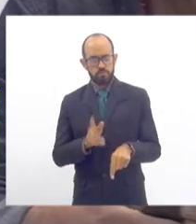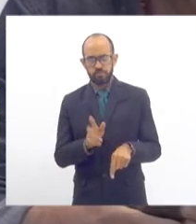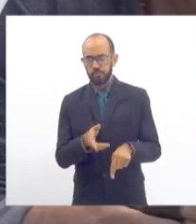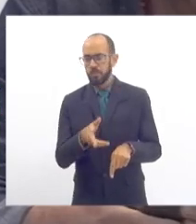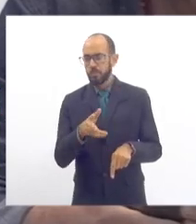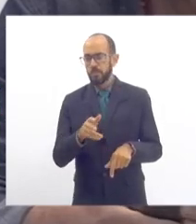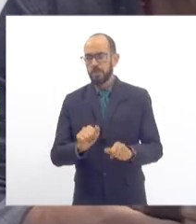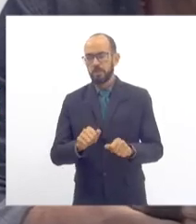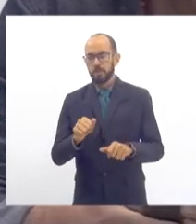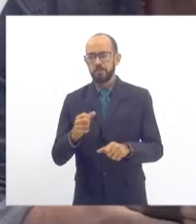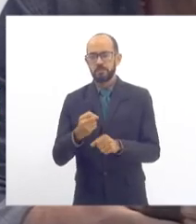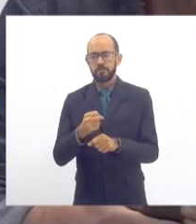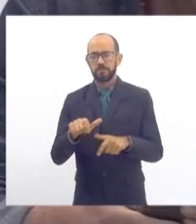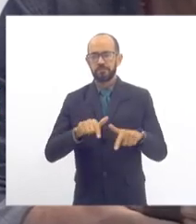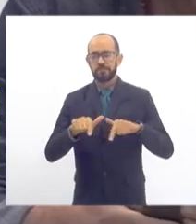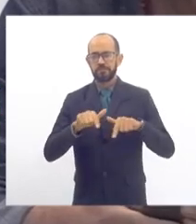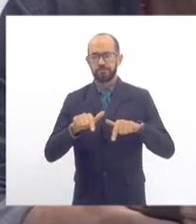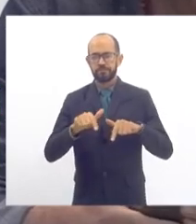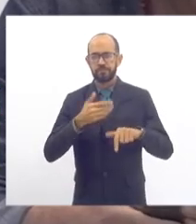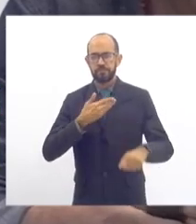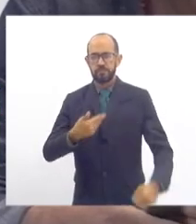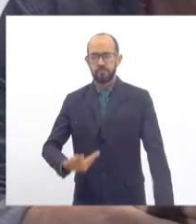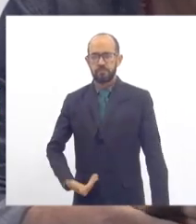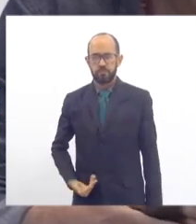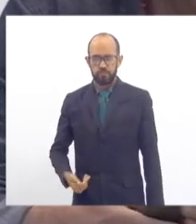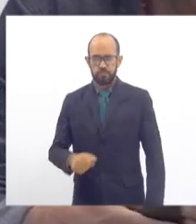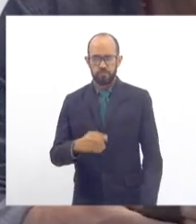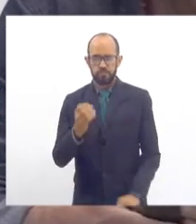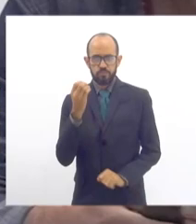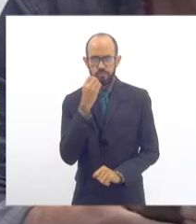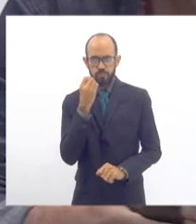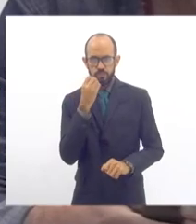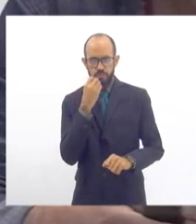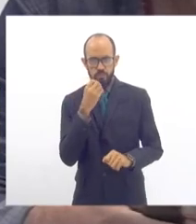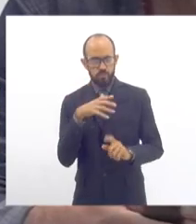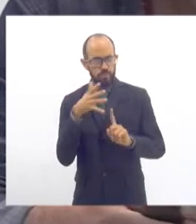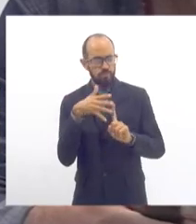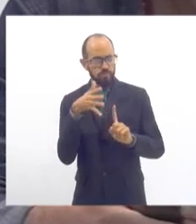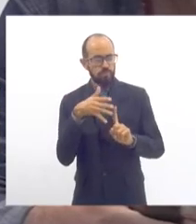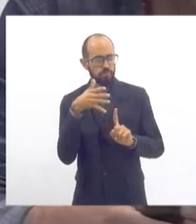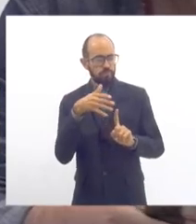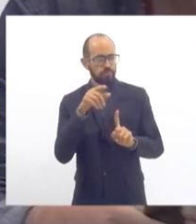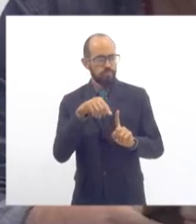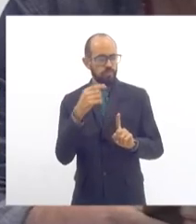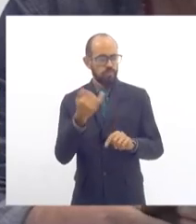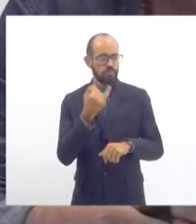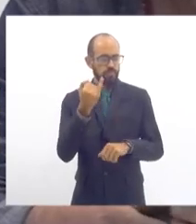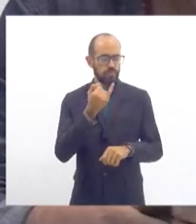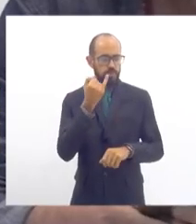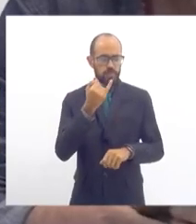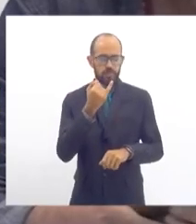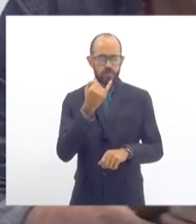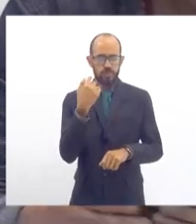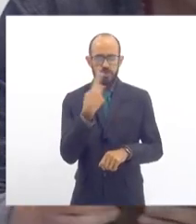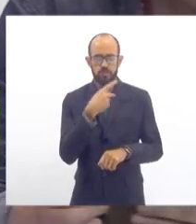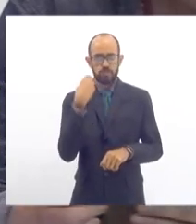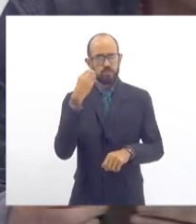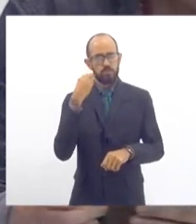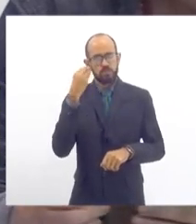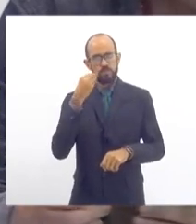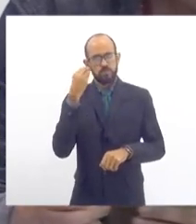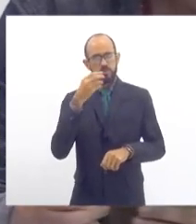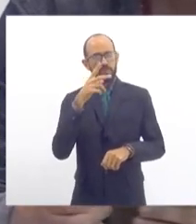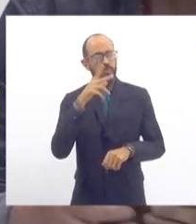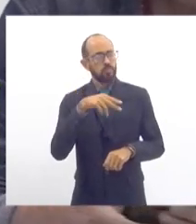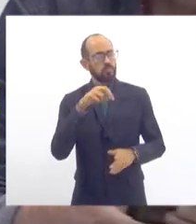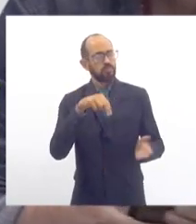os serviços públicos. E aí é claro que essa fala é uma fala fundamental e uma fala de alguém com a sua experiência, como a da dona Neide, que nos